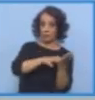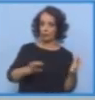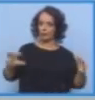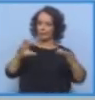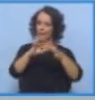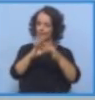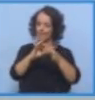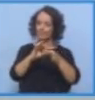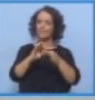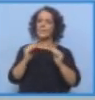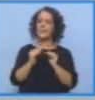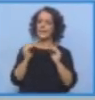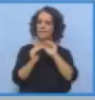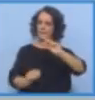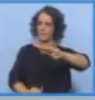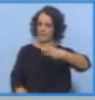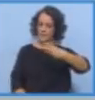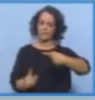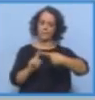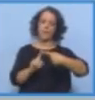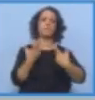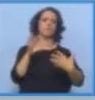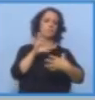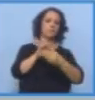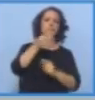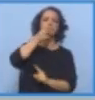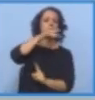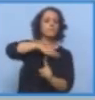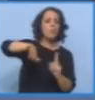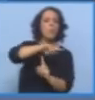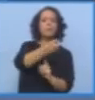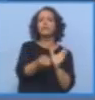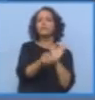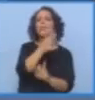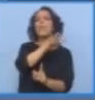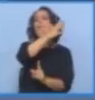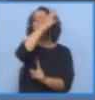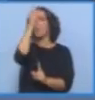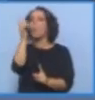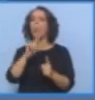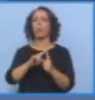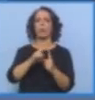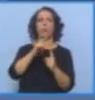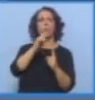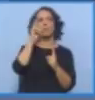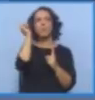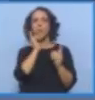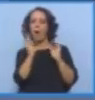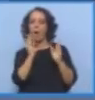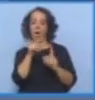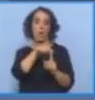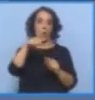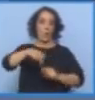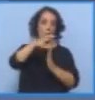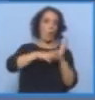níveis. Um primeiro nível é aquele que é histórico e geográfico. O texto de hoje, por exemplo, é muito importante, porque a